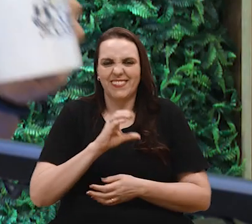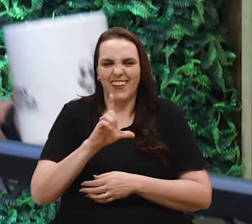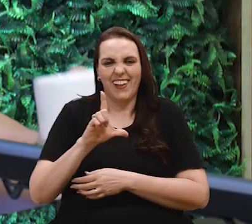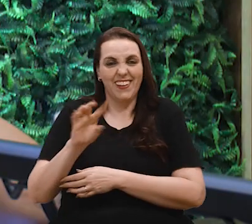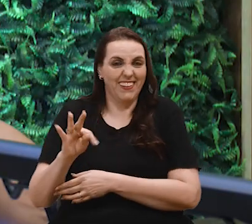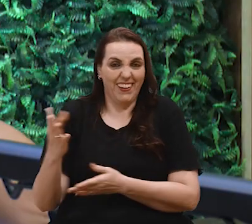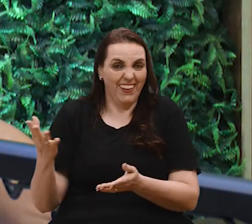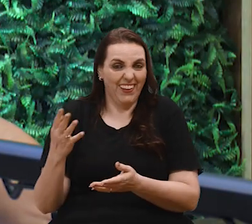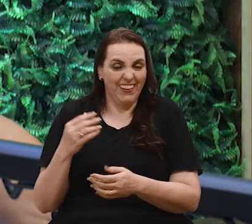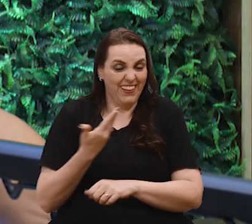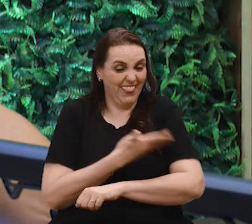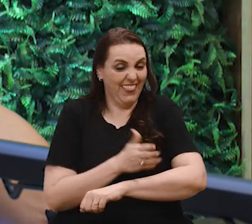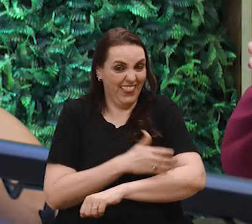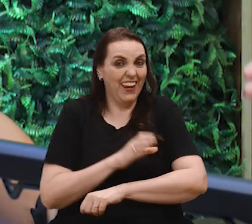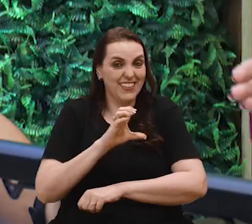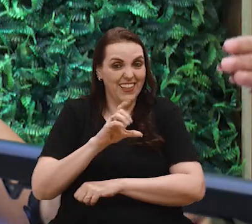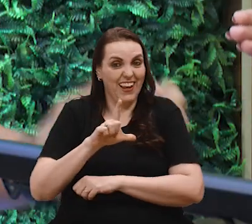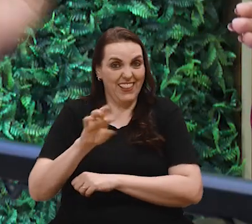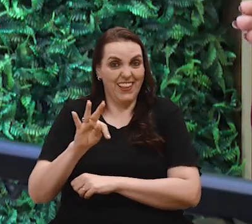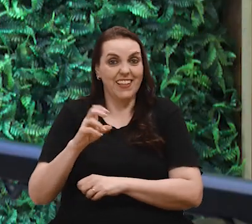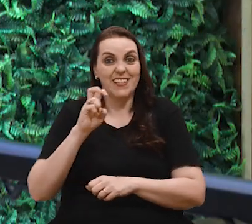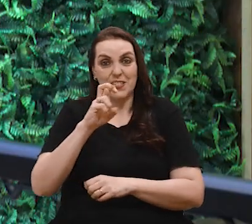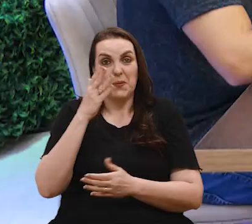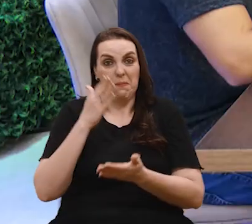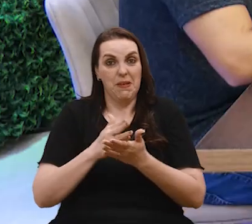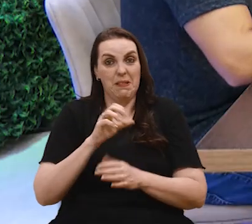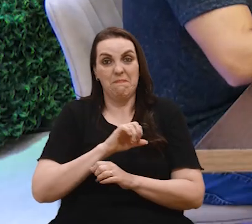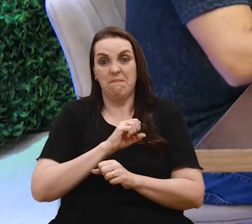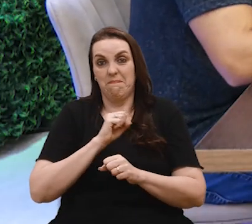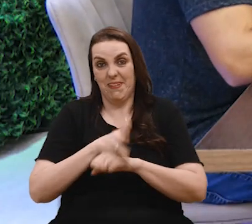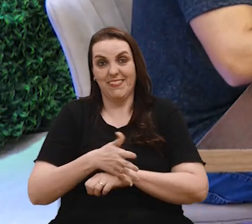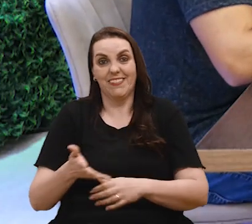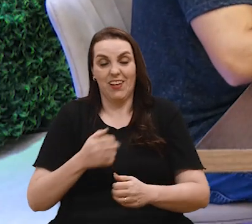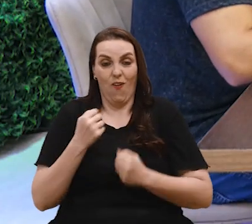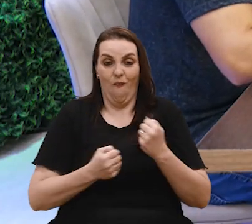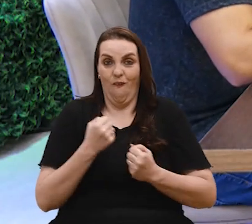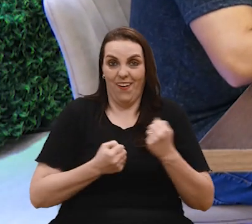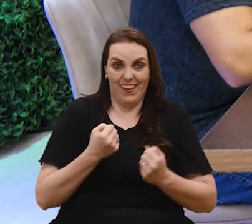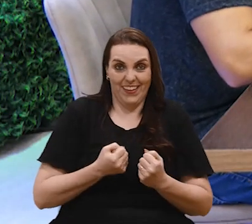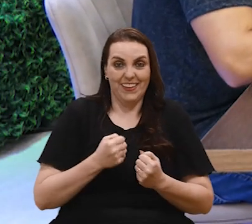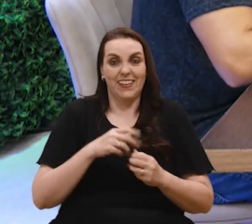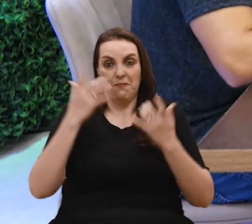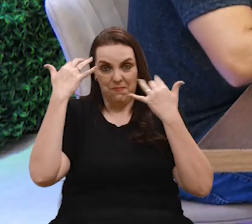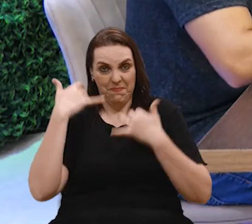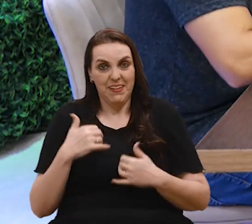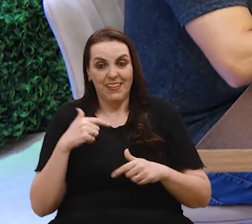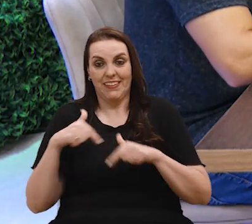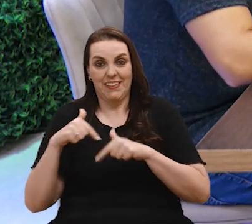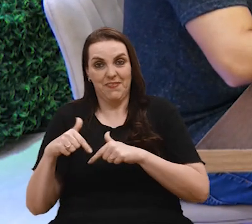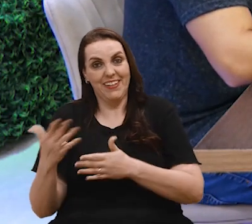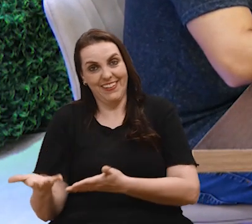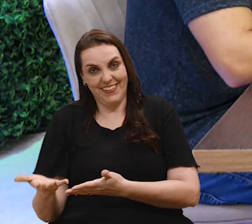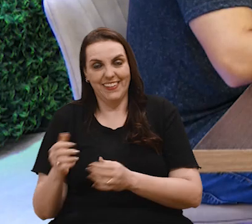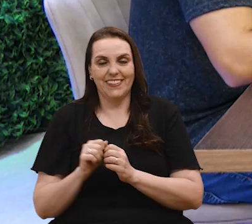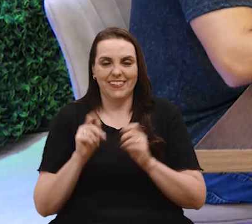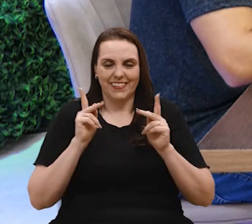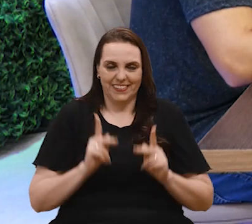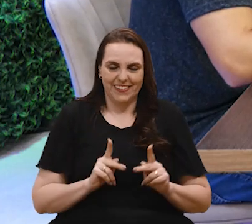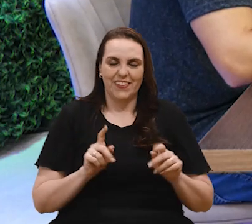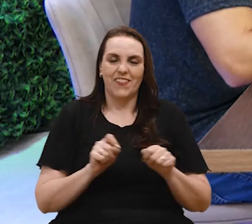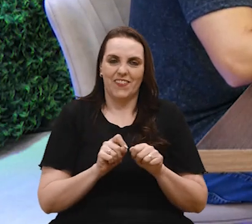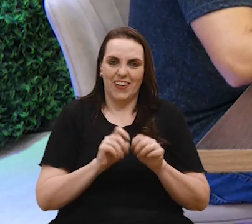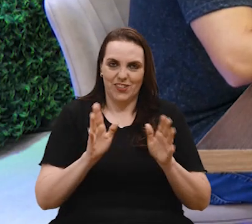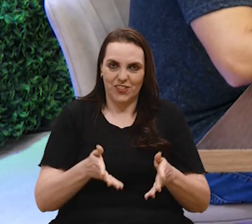CLT. O treino CLT é às 5h30 da manhã, né? Porque a gente consegue correr, depois ir para casa, tomar banho e trabalhar efetivamente. Sim. Então, tem uma galera que faz isso